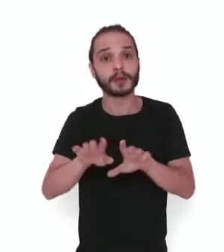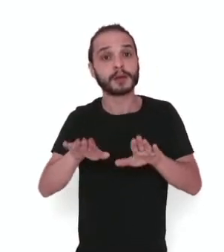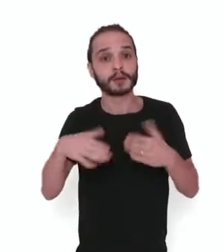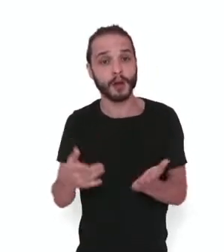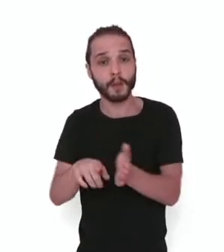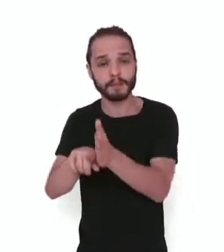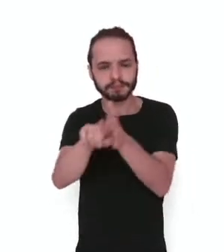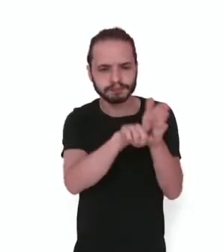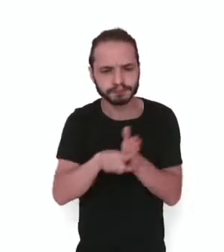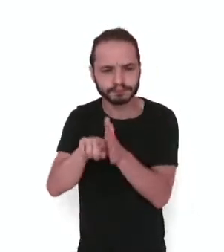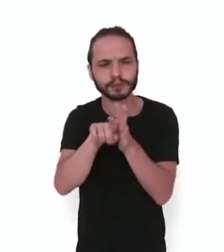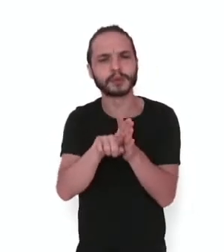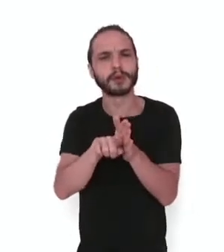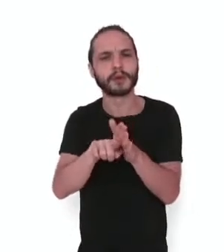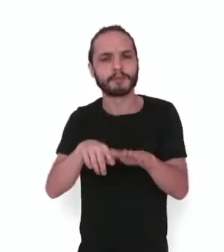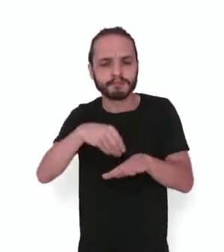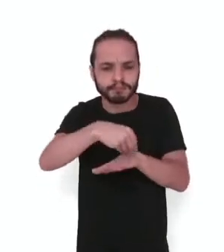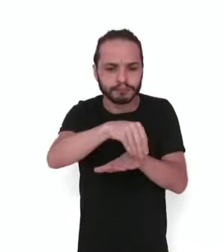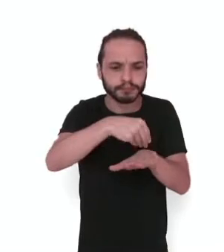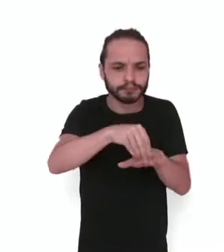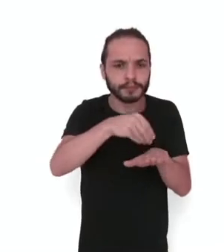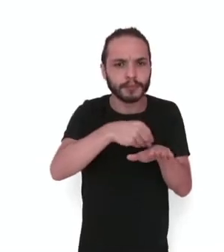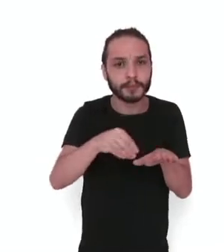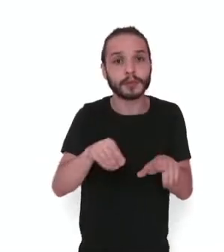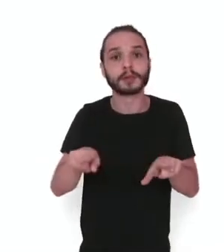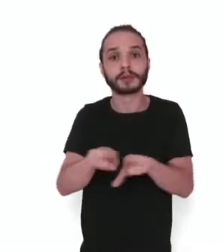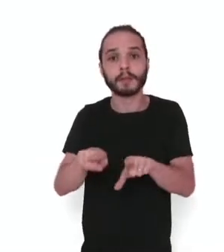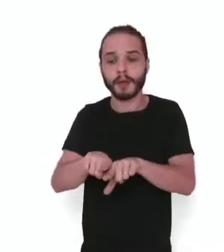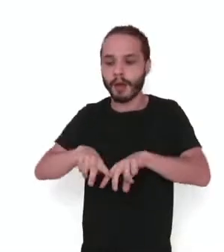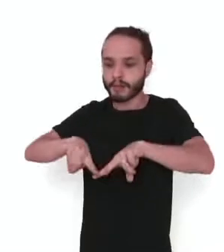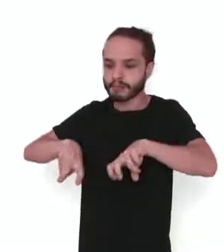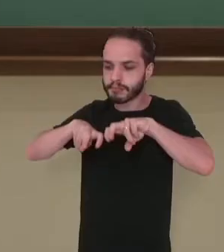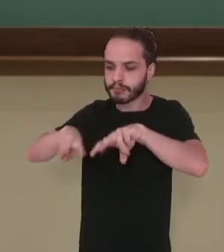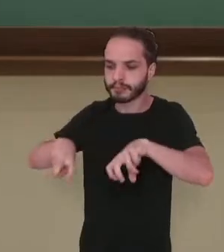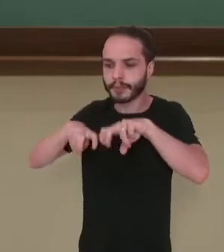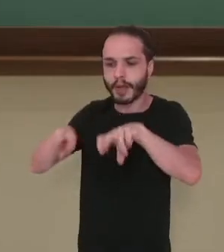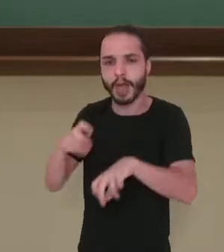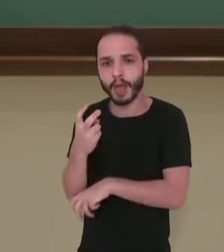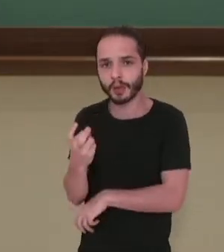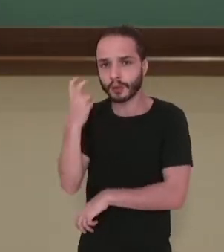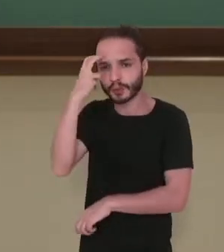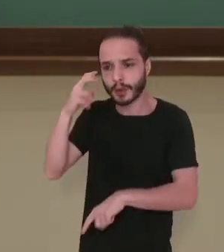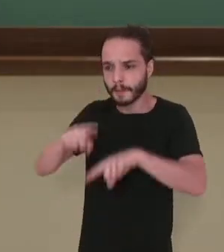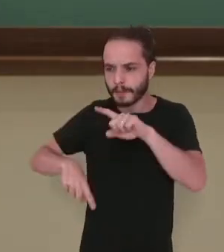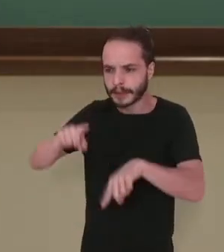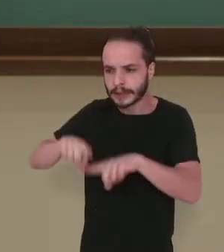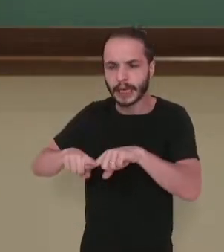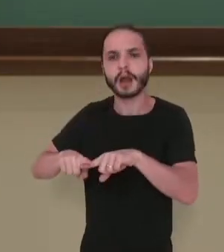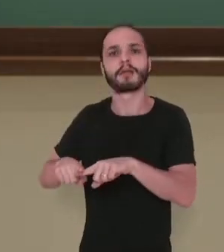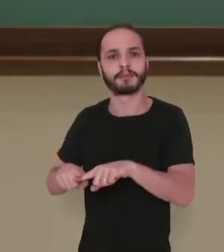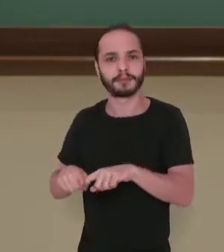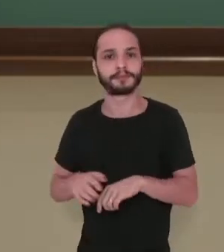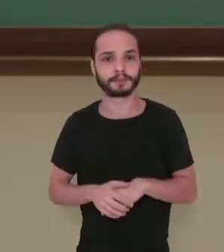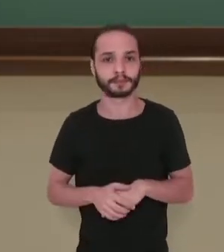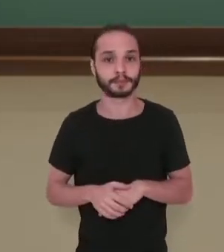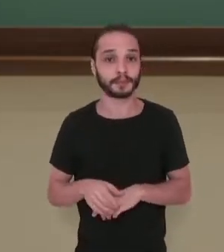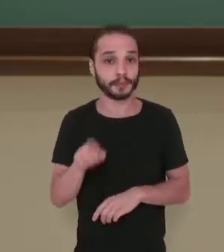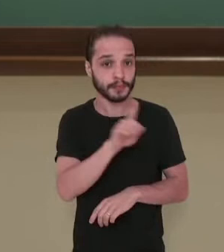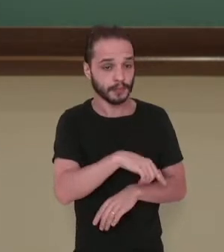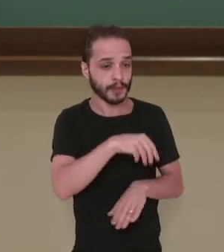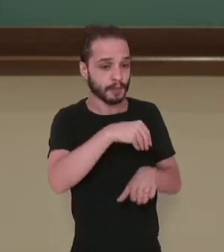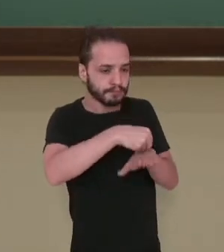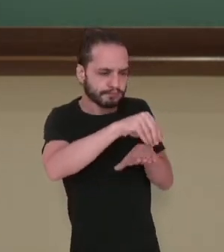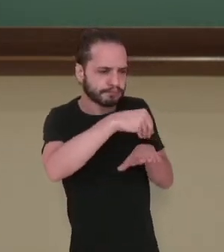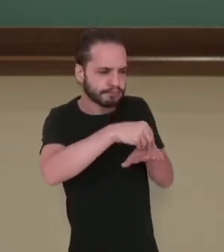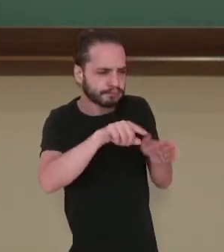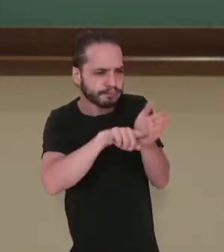a arqueologia a cultura material. Então veja bem, a paleontologia vai estudar os fósseis